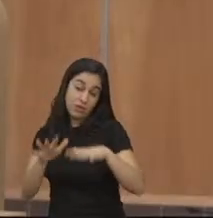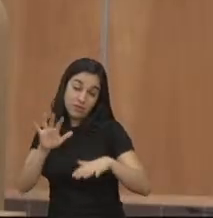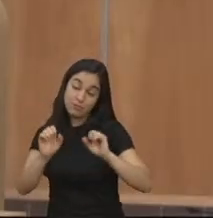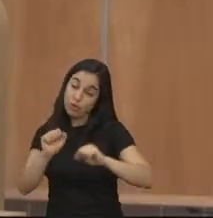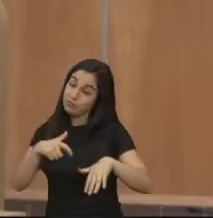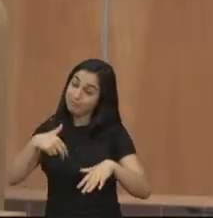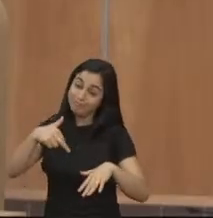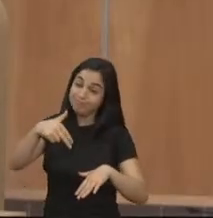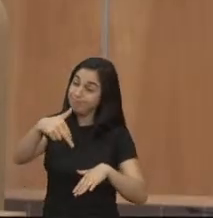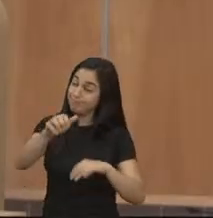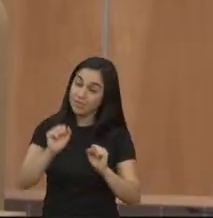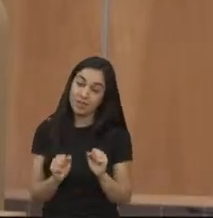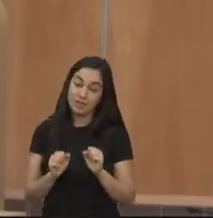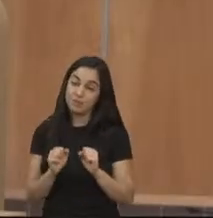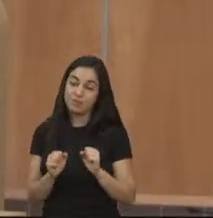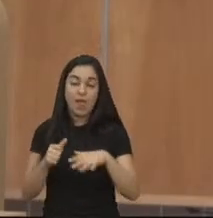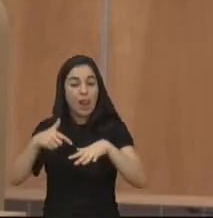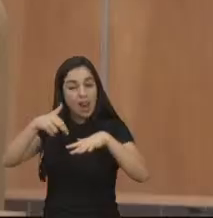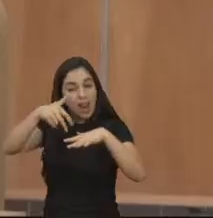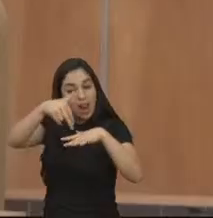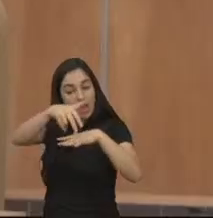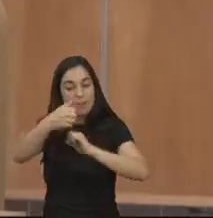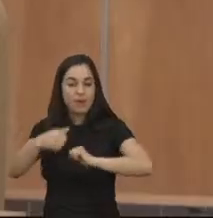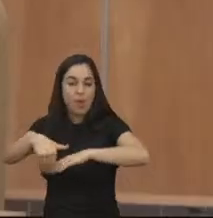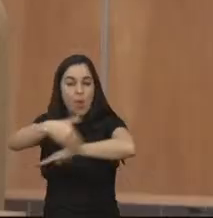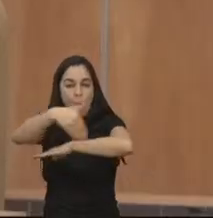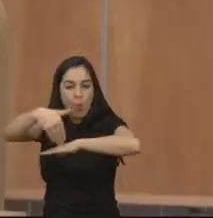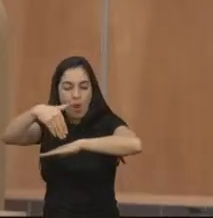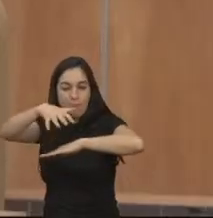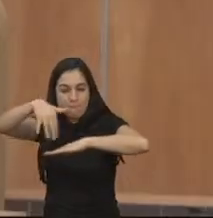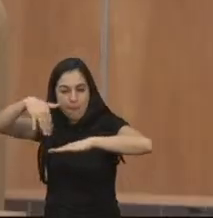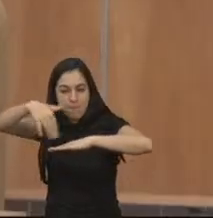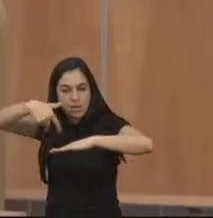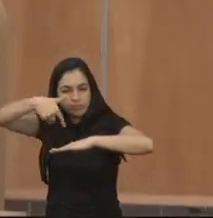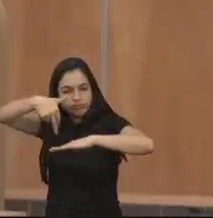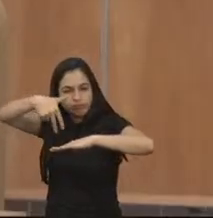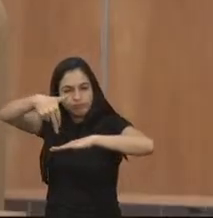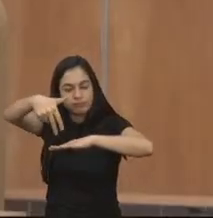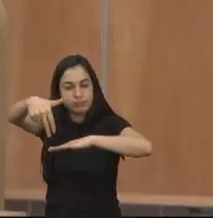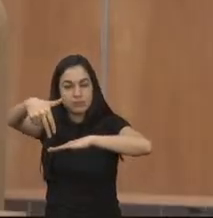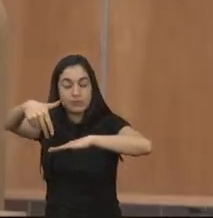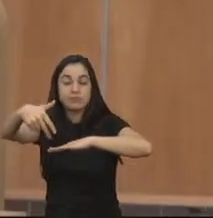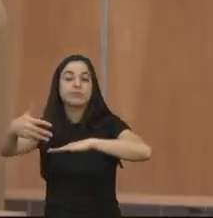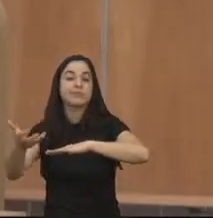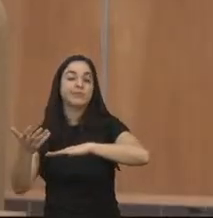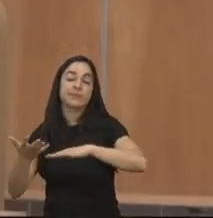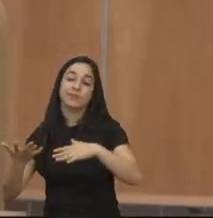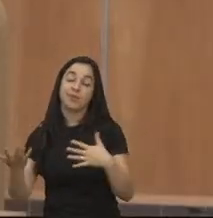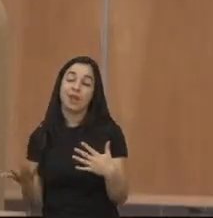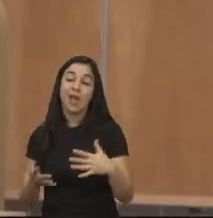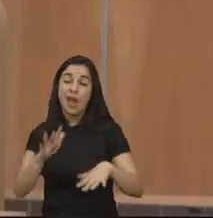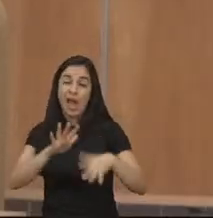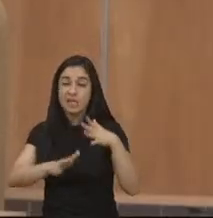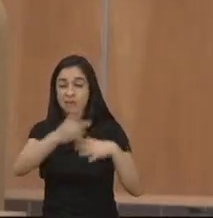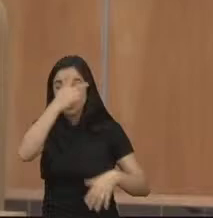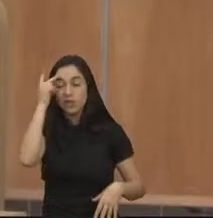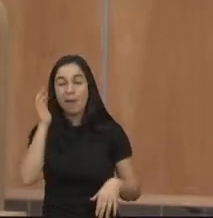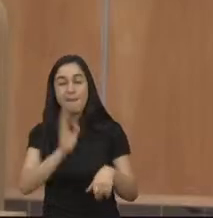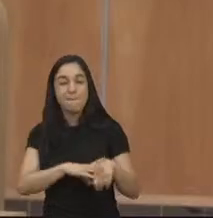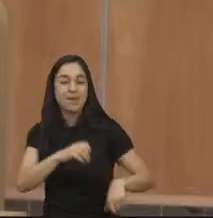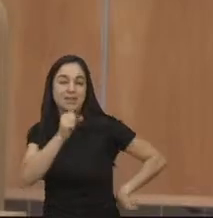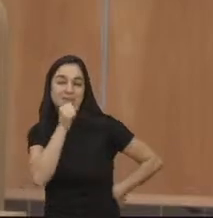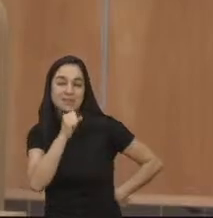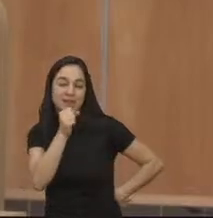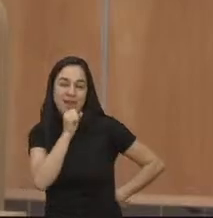que conscientizar, mas parece que tem gente que, quanto mais velho fica, vai desaprendendo